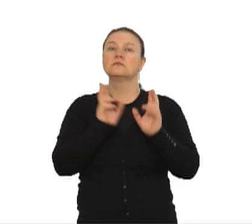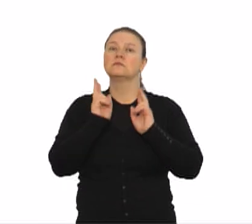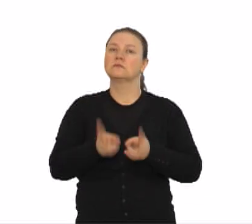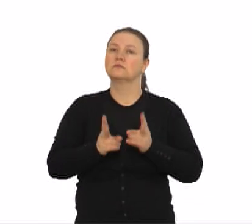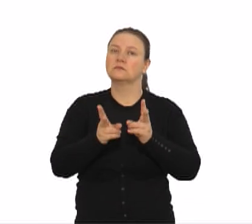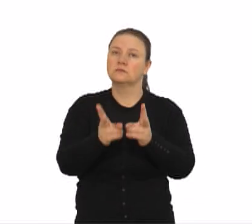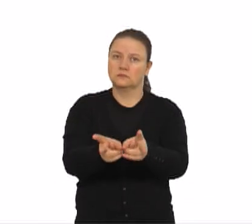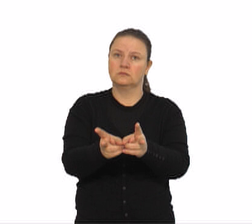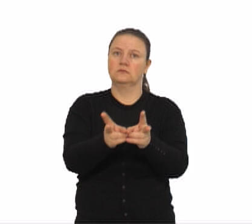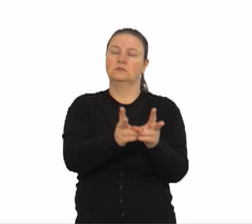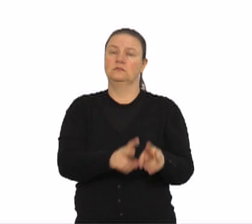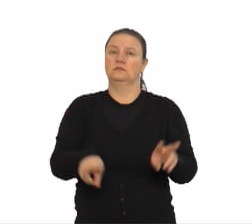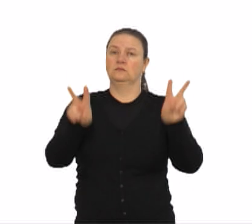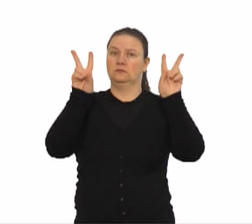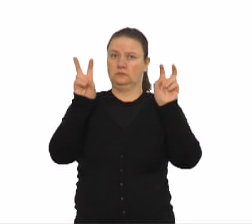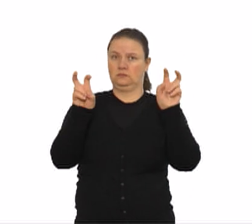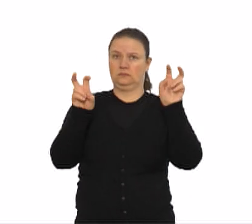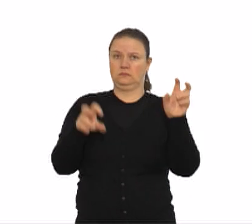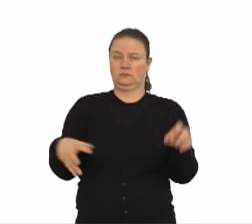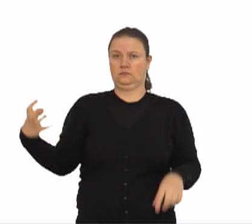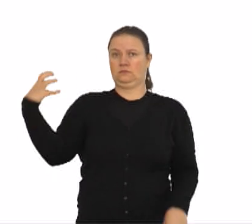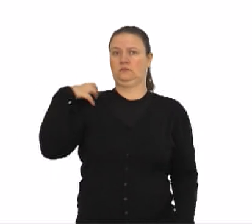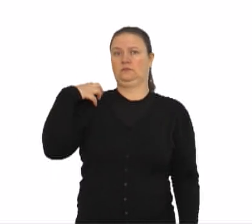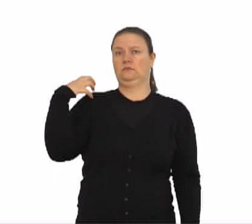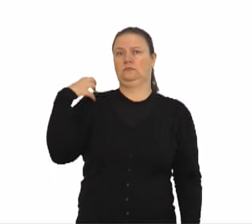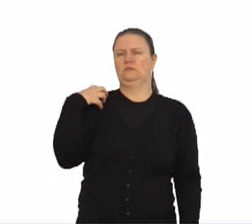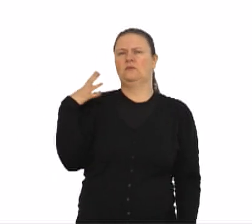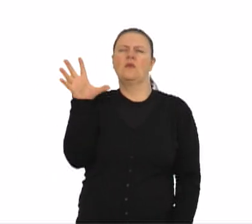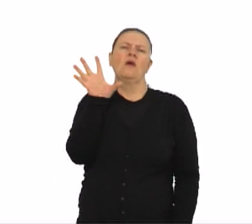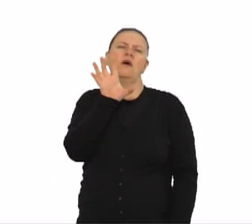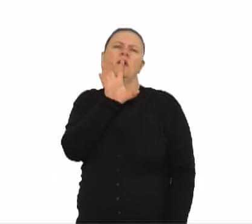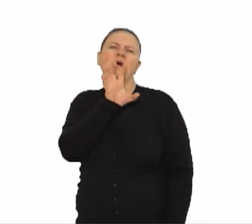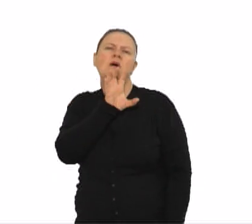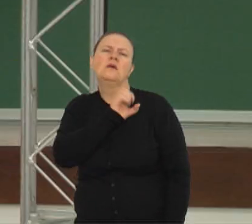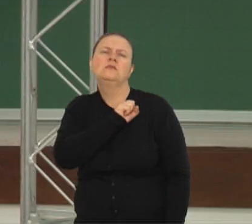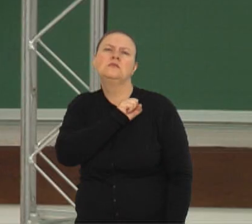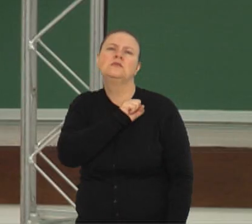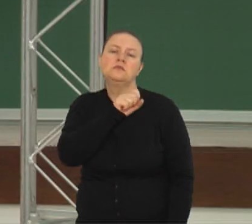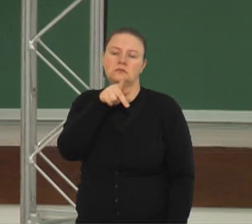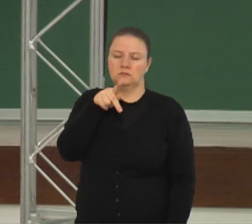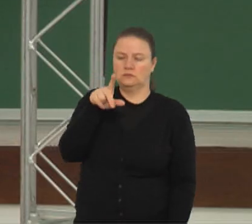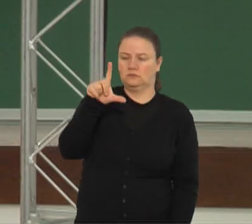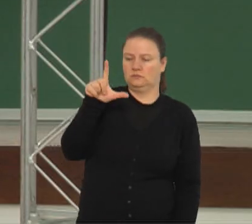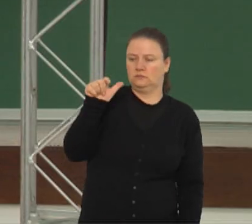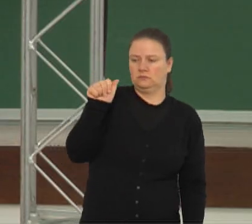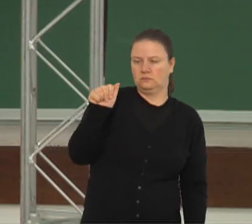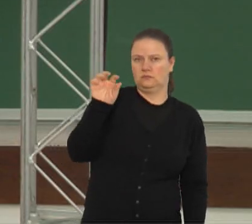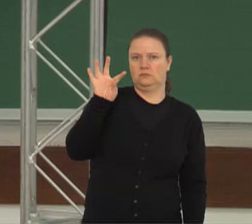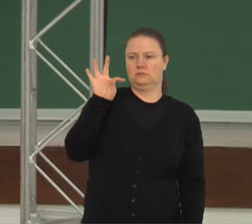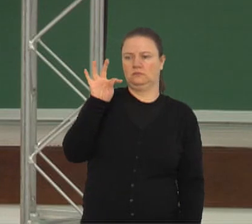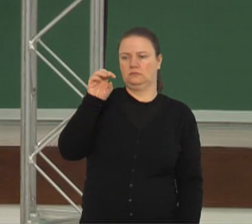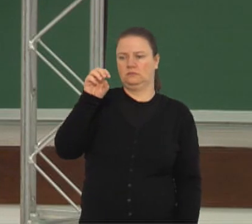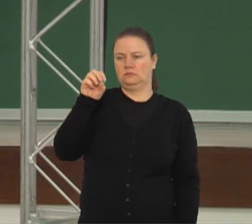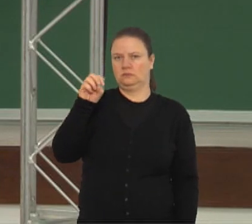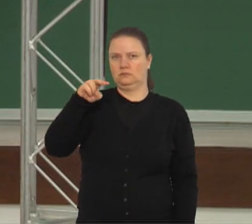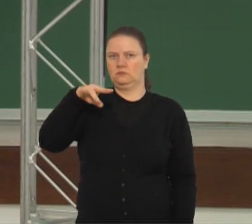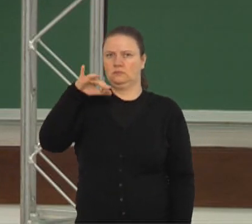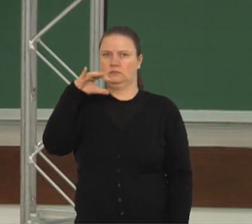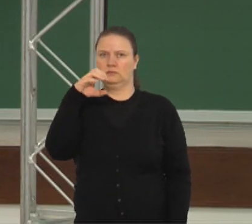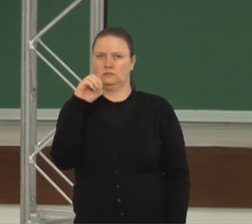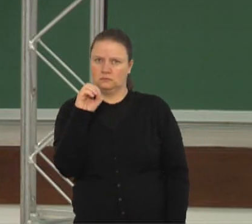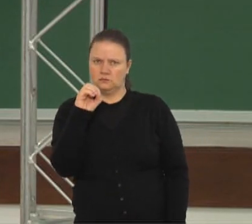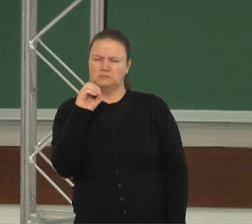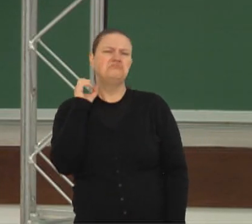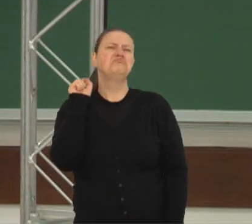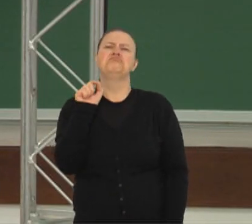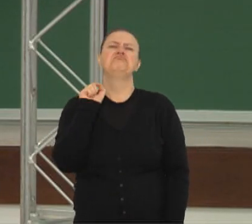Continuando sobre Platão. Amor platônico. O que é um amor platônico? Né, fala-se muito,